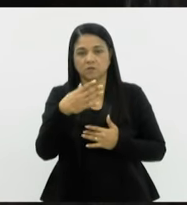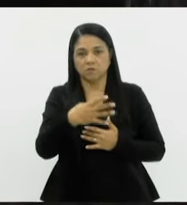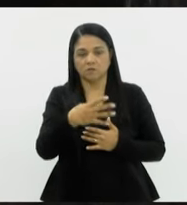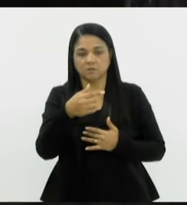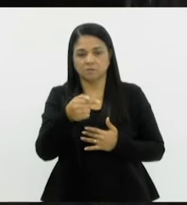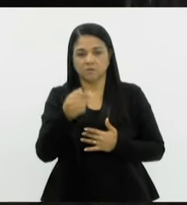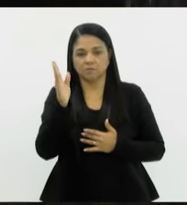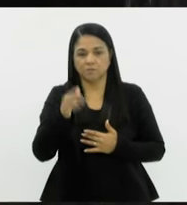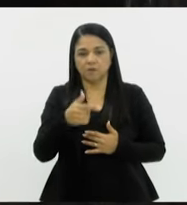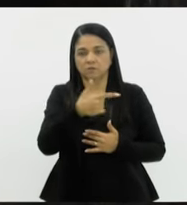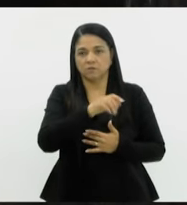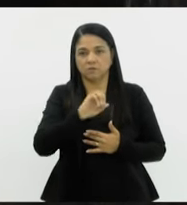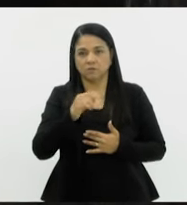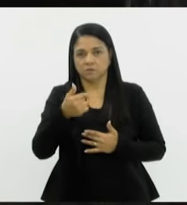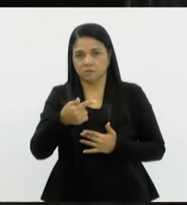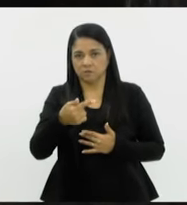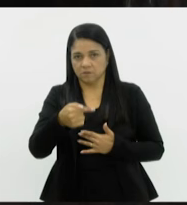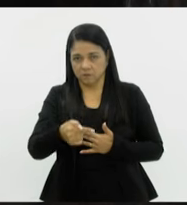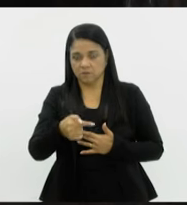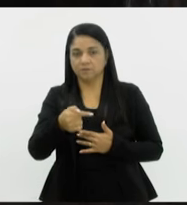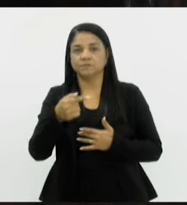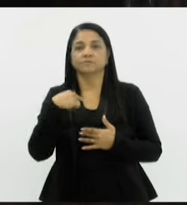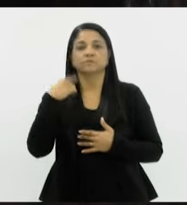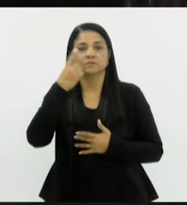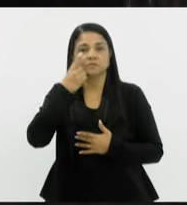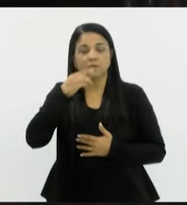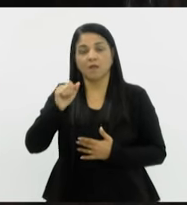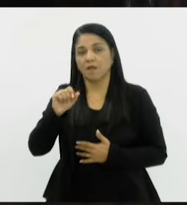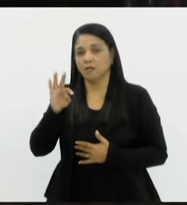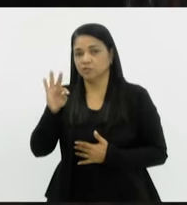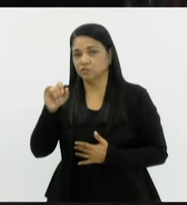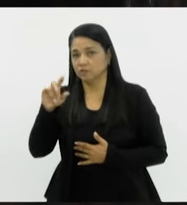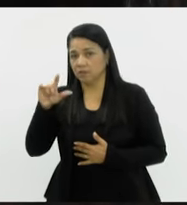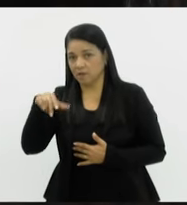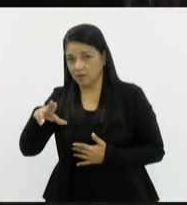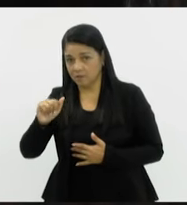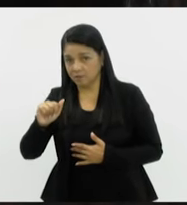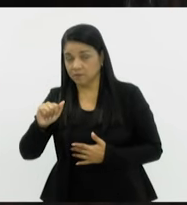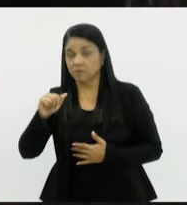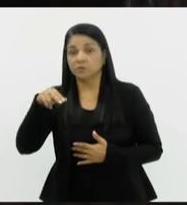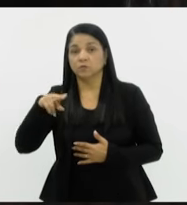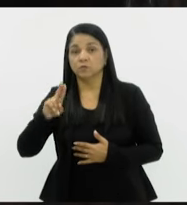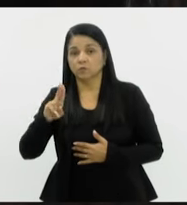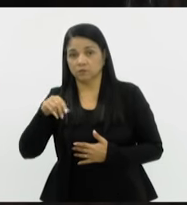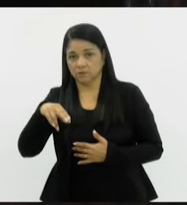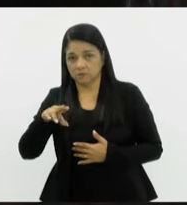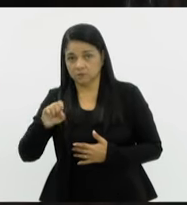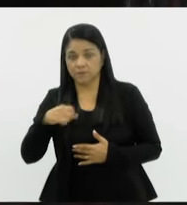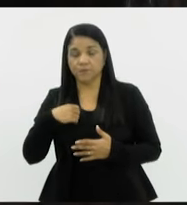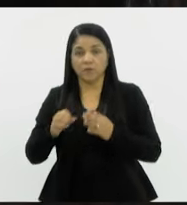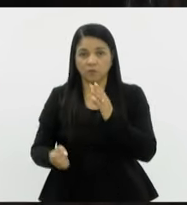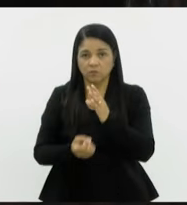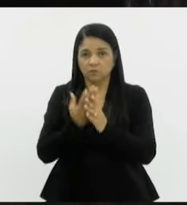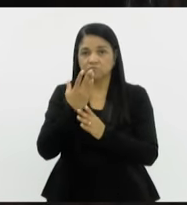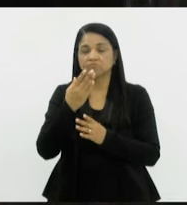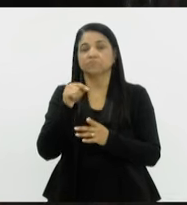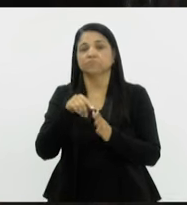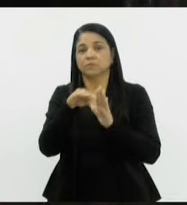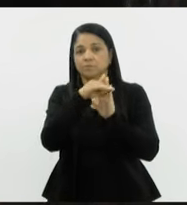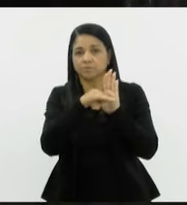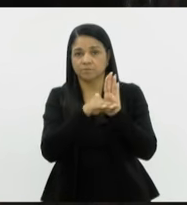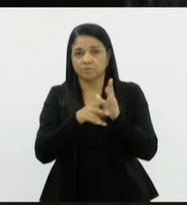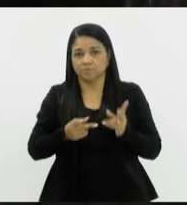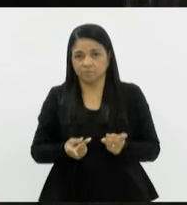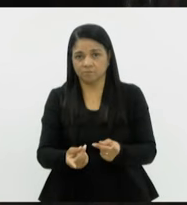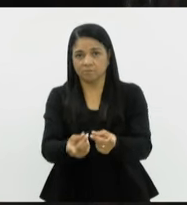de 2017, de autoria do deputado Átila Nunes, que autoriza a criação do programa